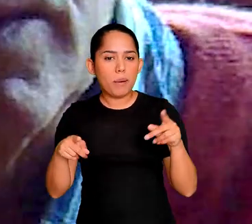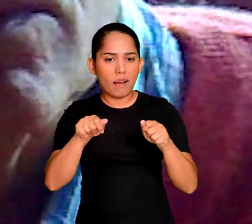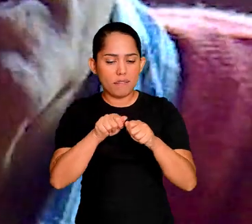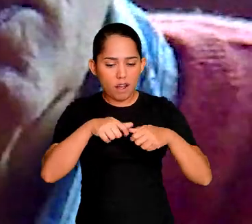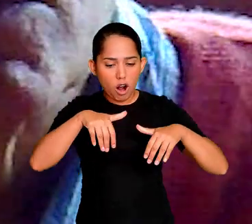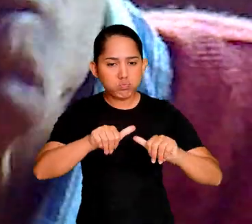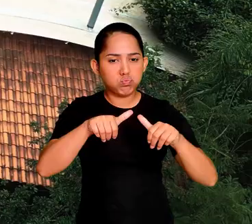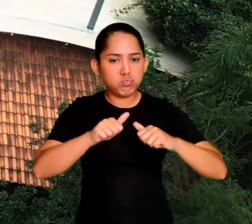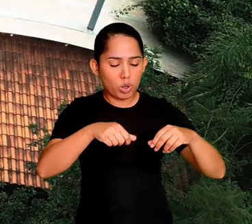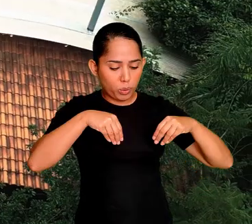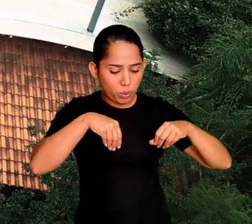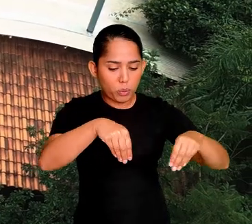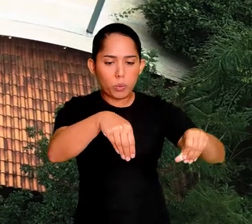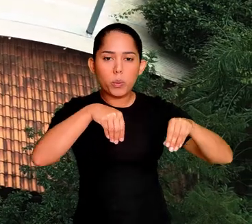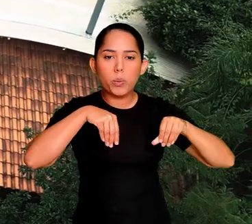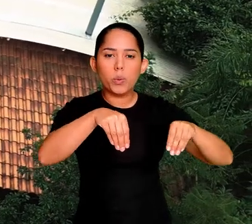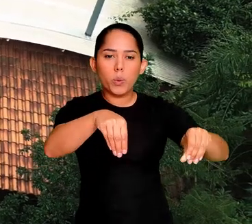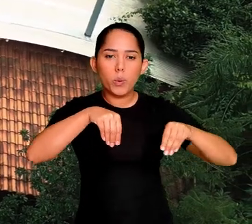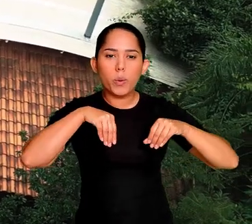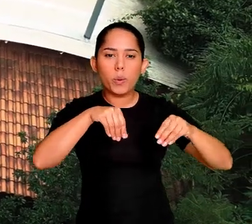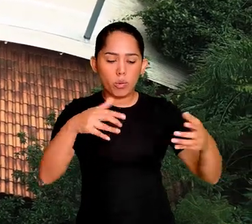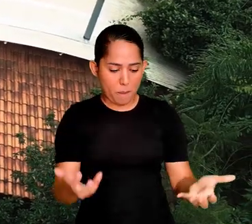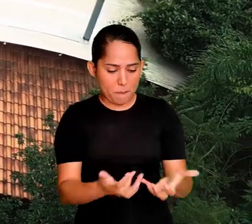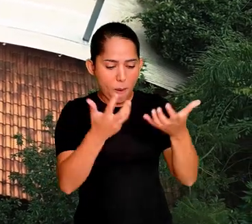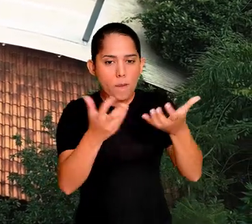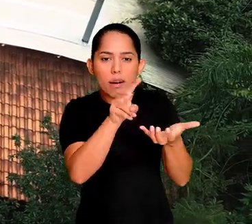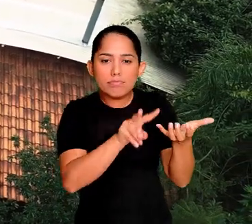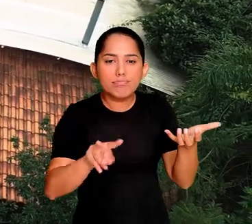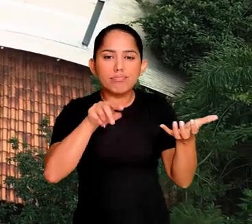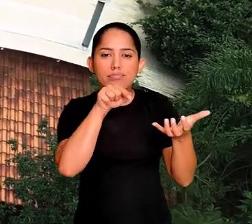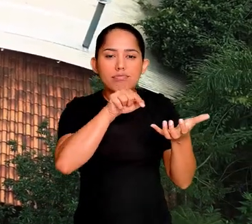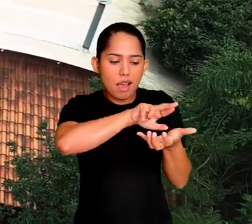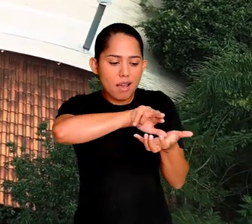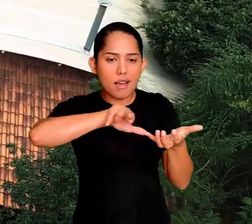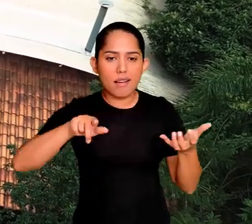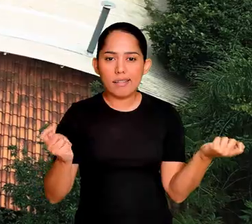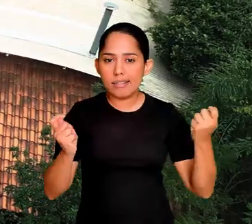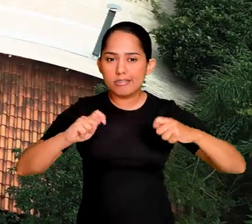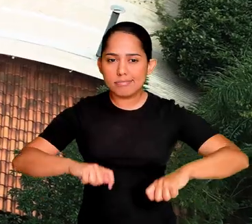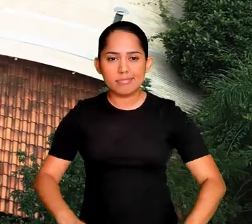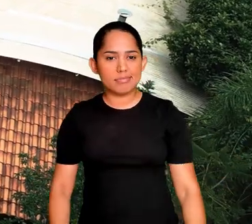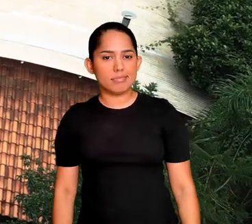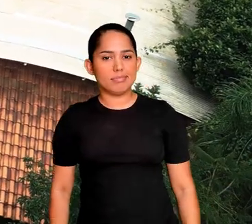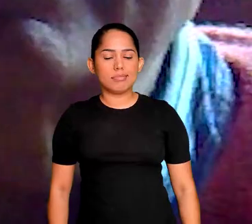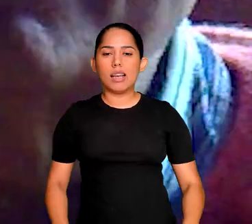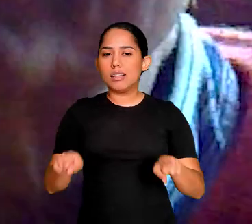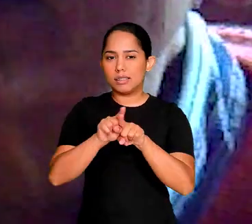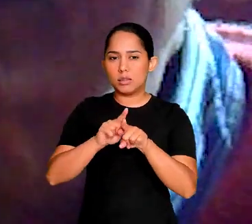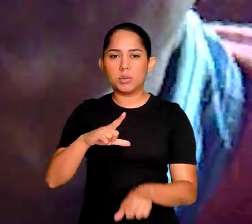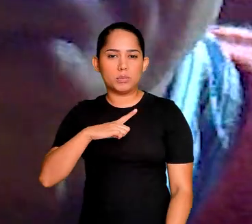lá faz um composto, joga no composto a dinamização de produtos vegetais.